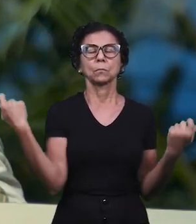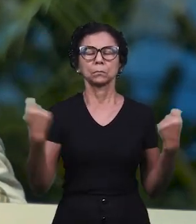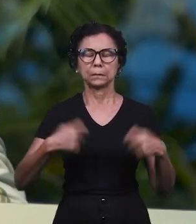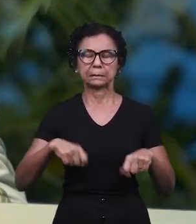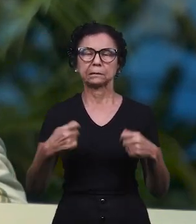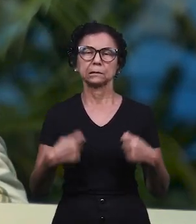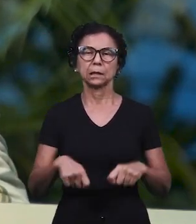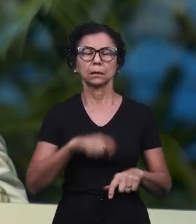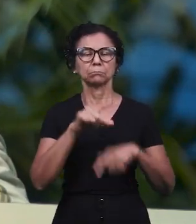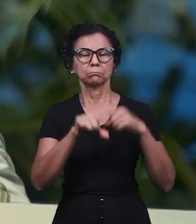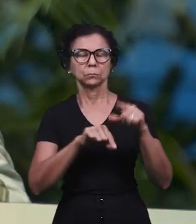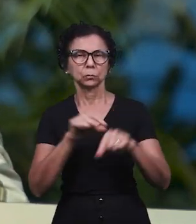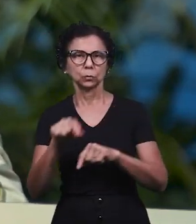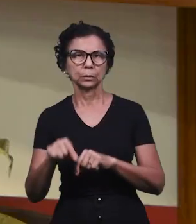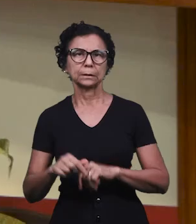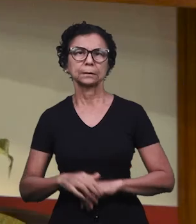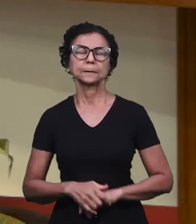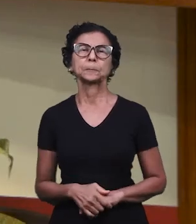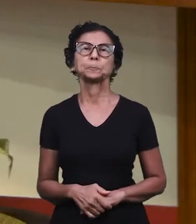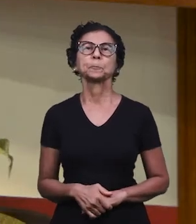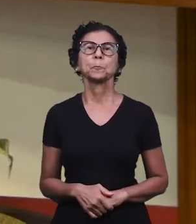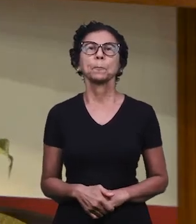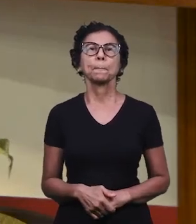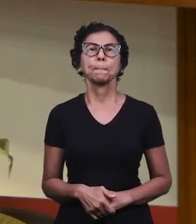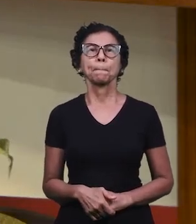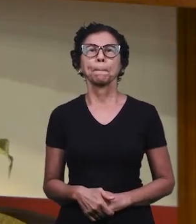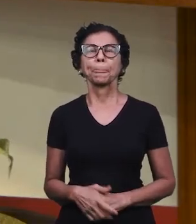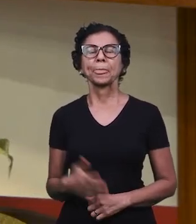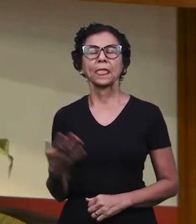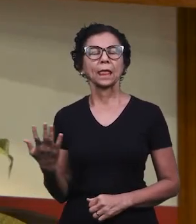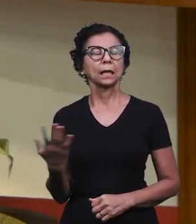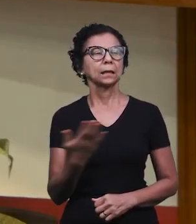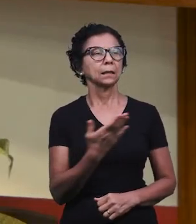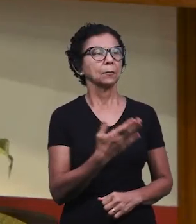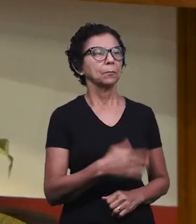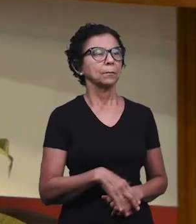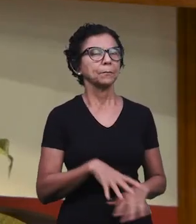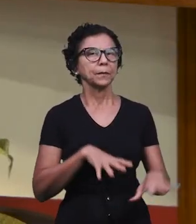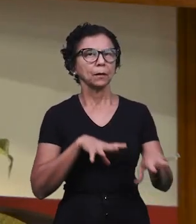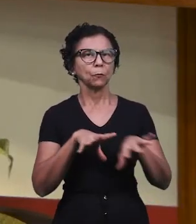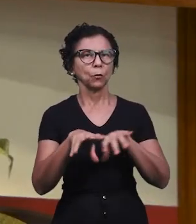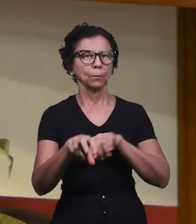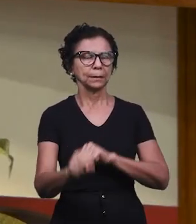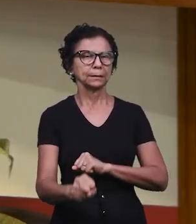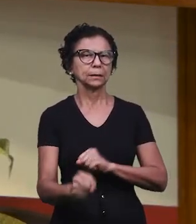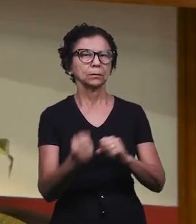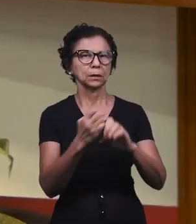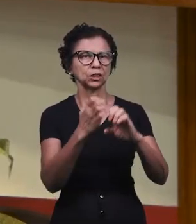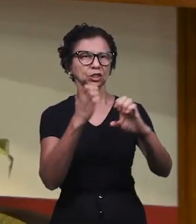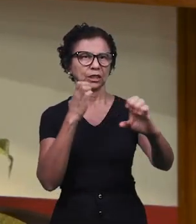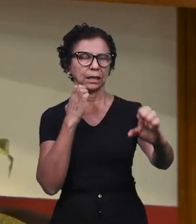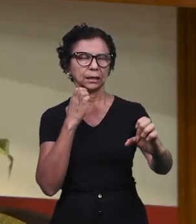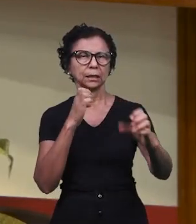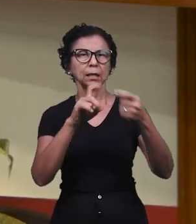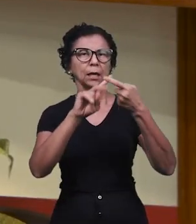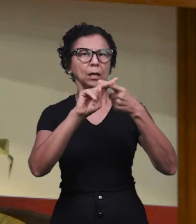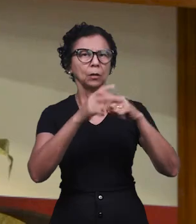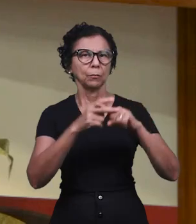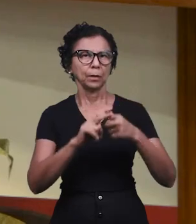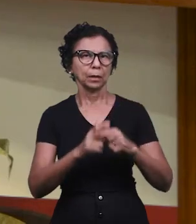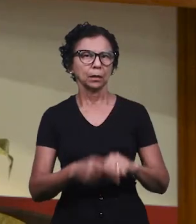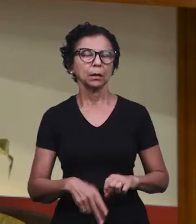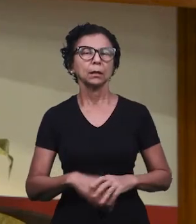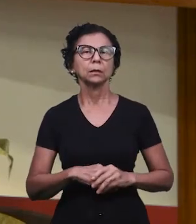as escolhas. E fala um pouco para mim sobre a graduação em Engenharia Mecânica e de armamento no